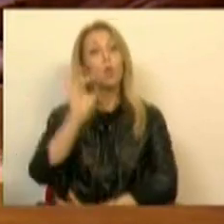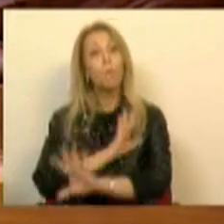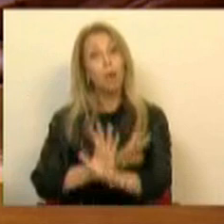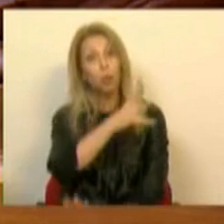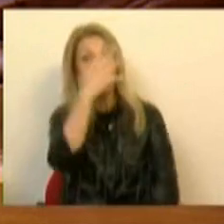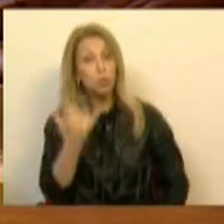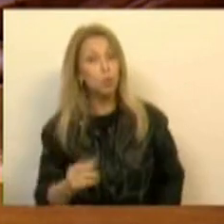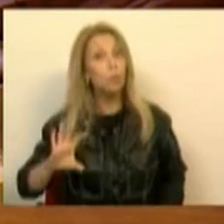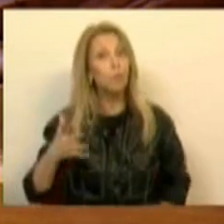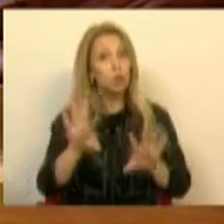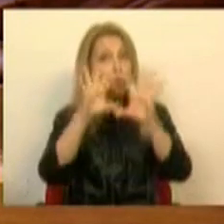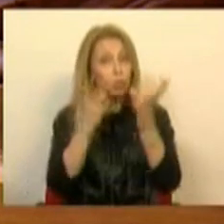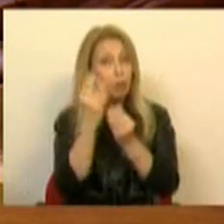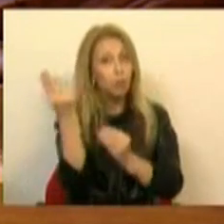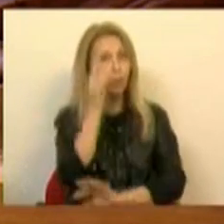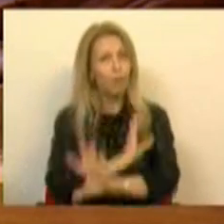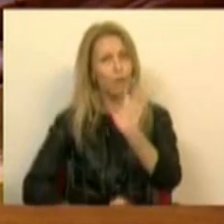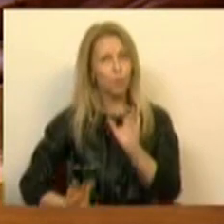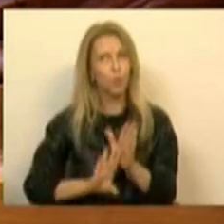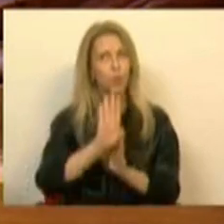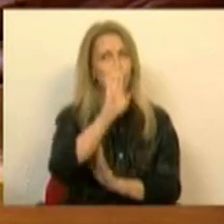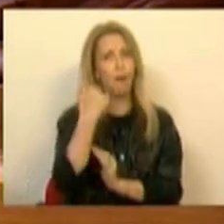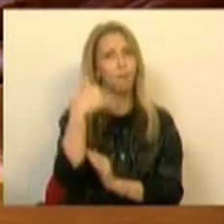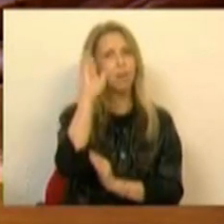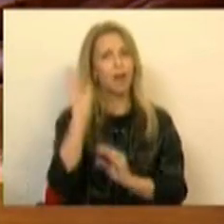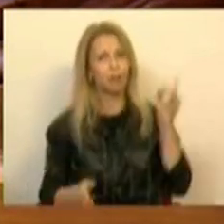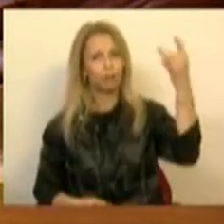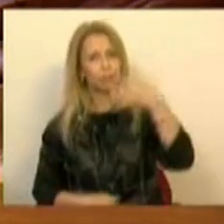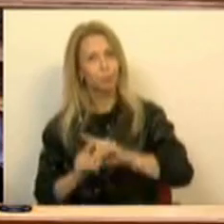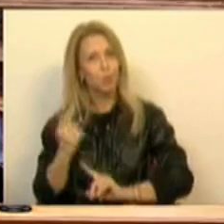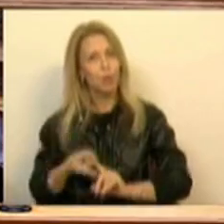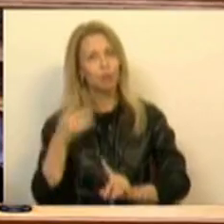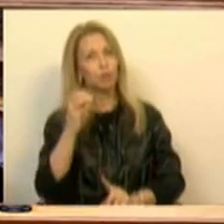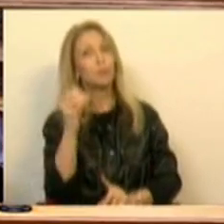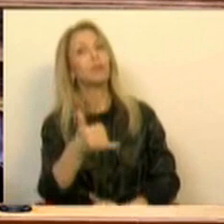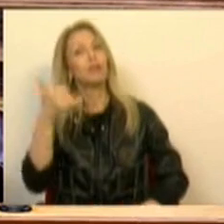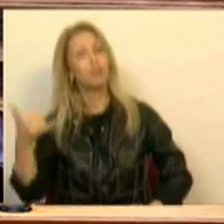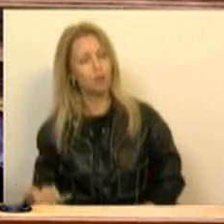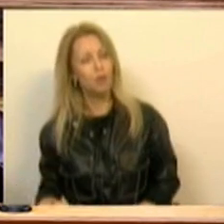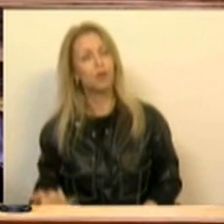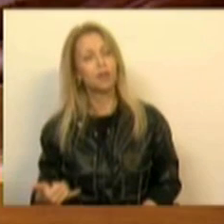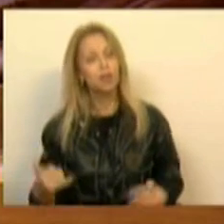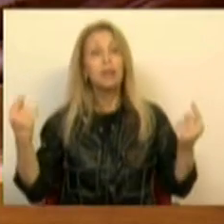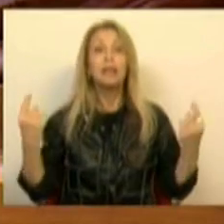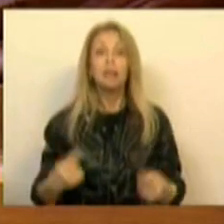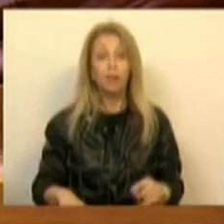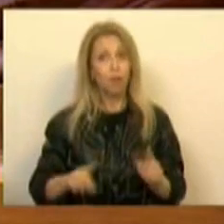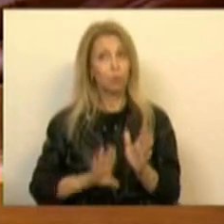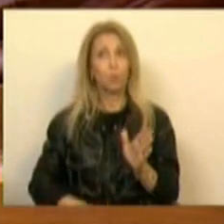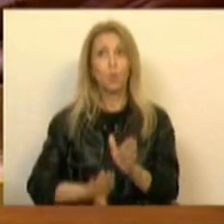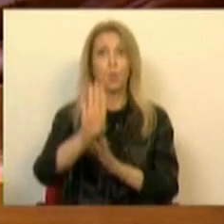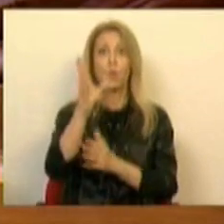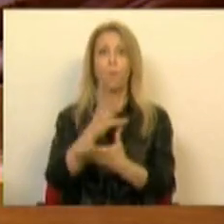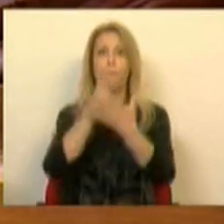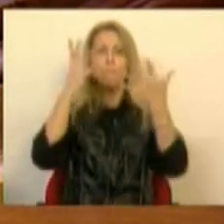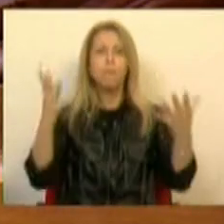o segundo país da União Europeia que mais cresceu durante o ano de 2022. Tivemos o maior crescimento